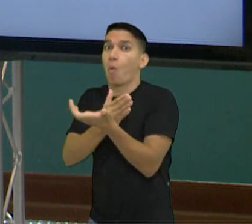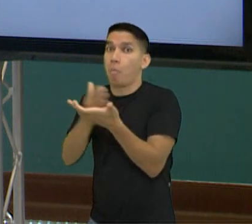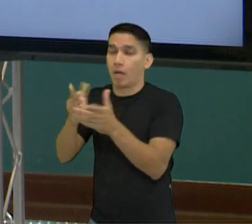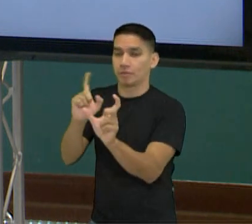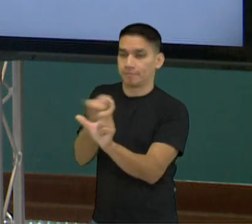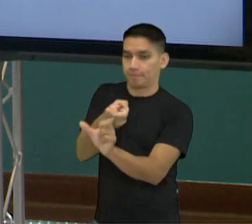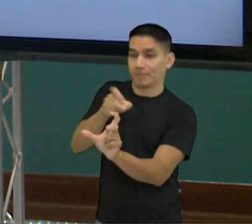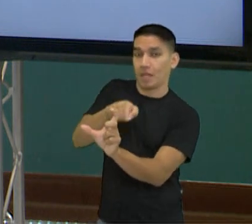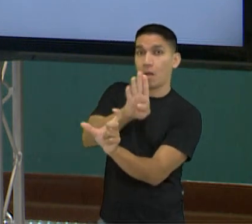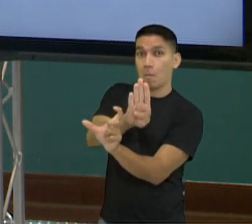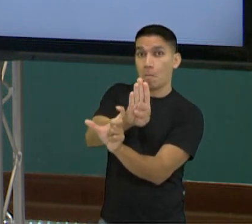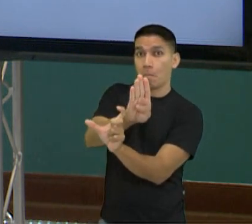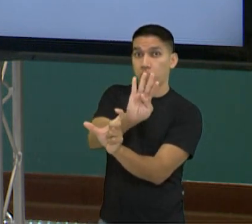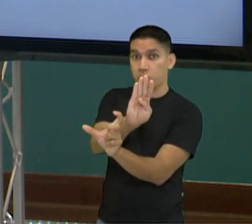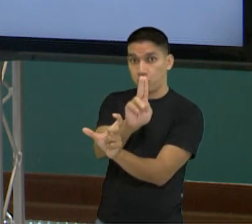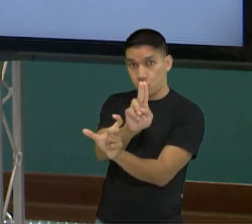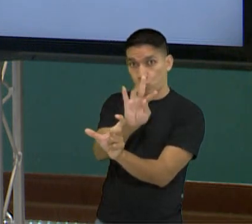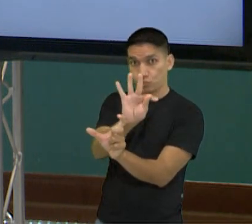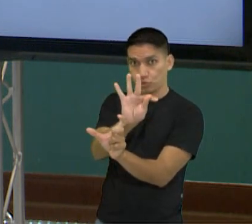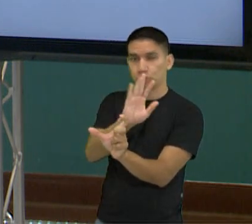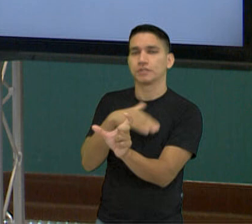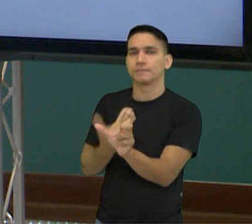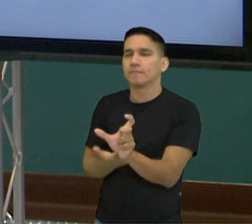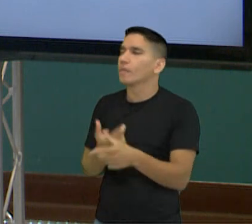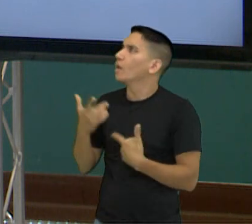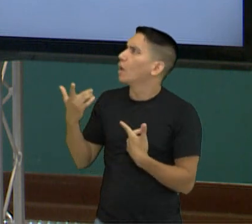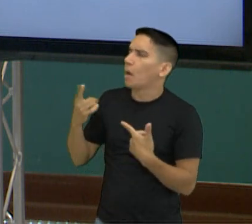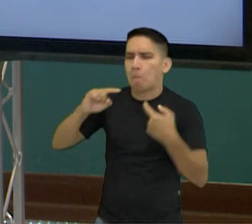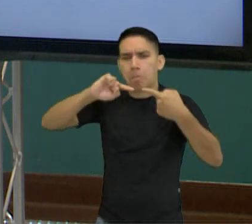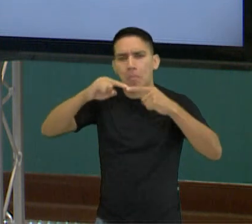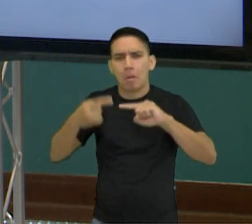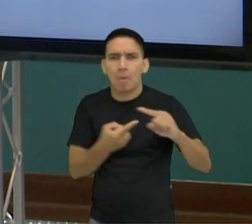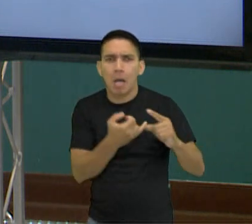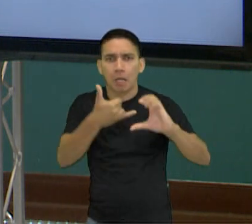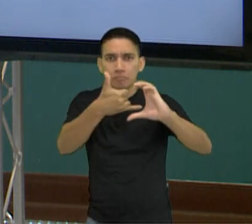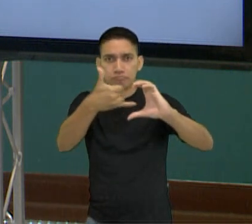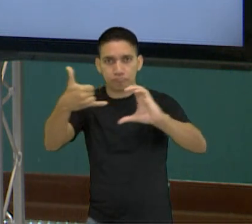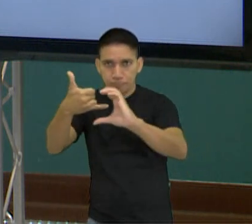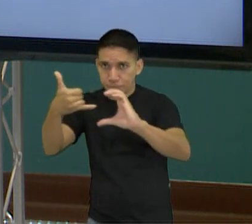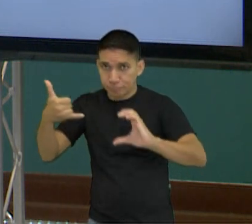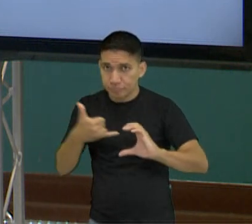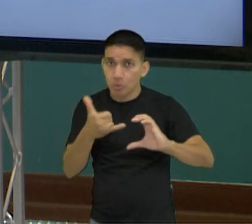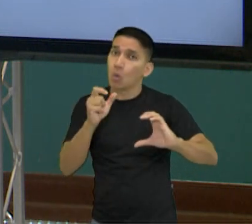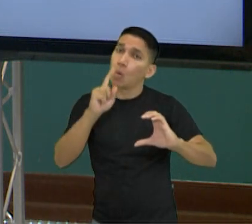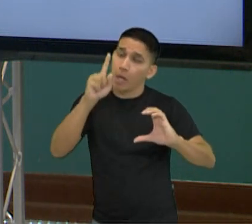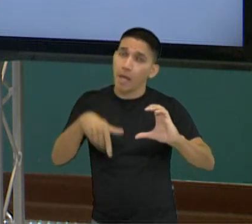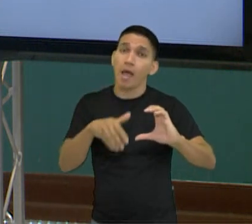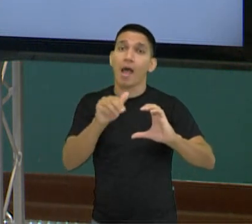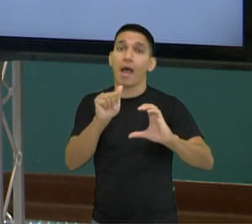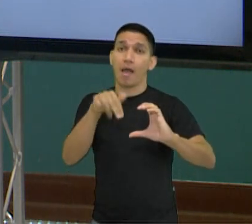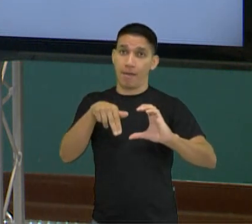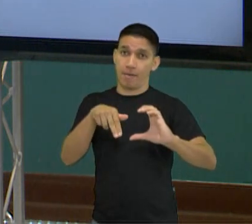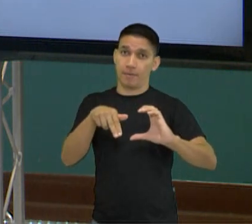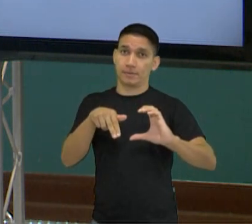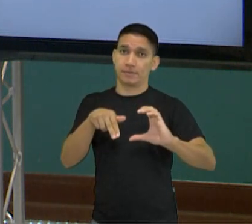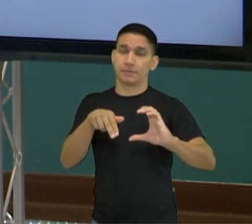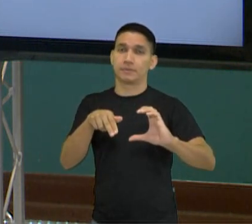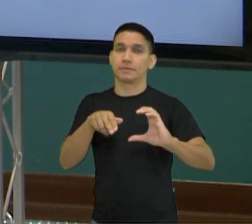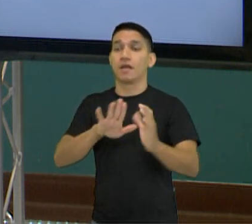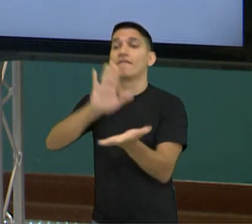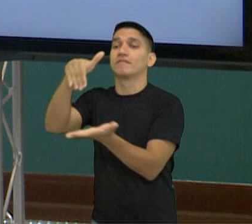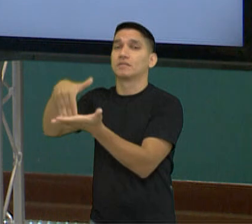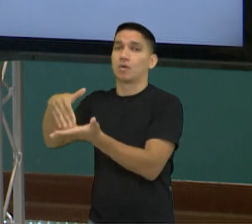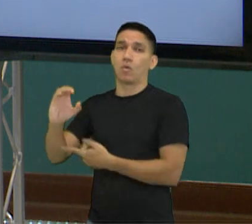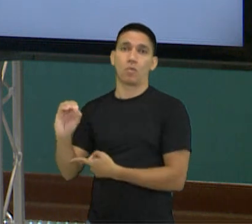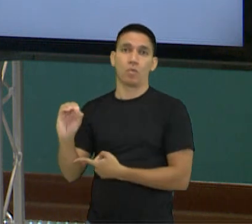but. Apenas ligações simples entre os carbonos, o intermediário, AN, e o final,